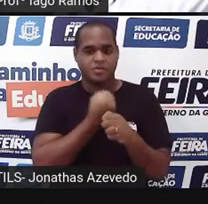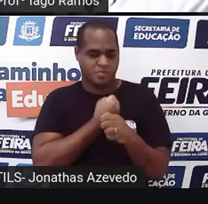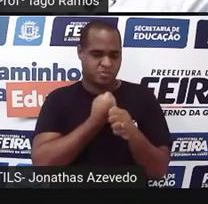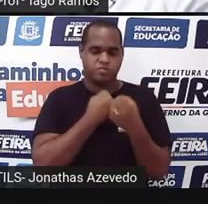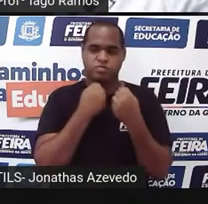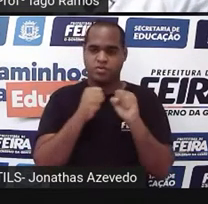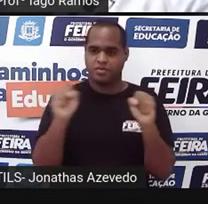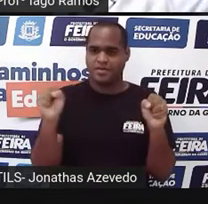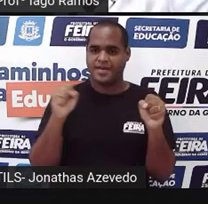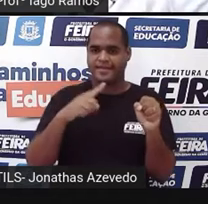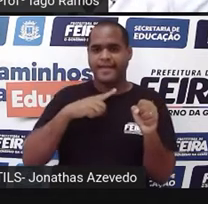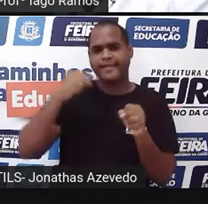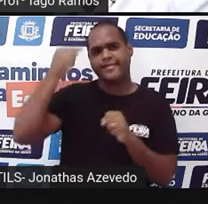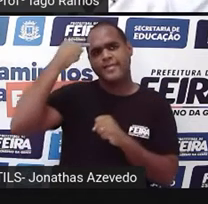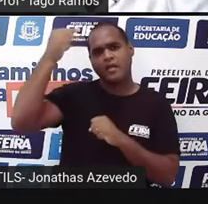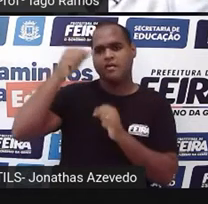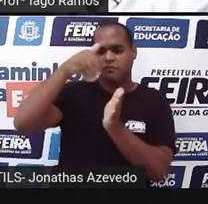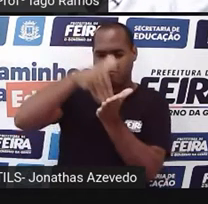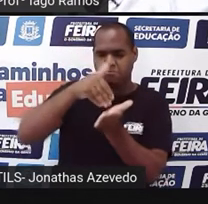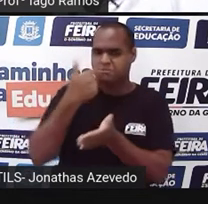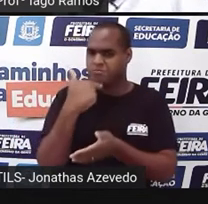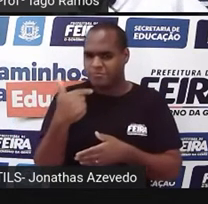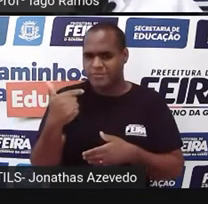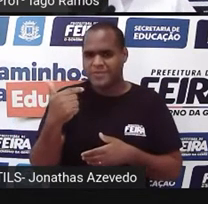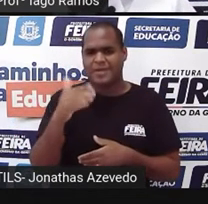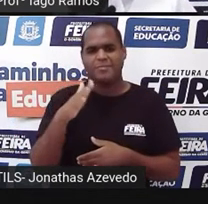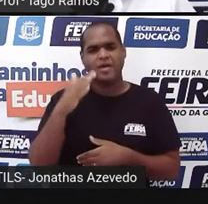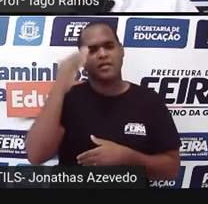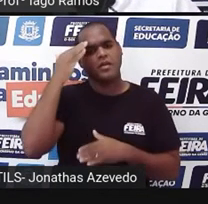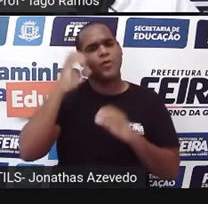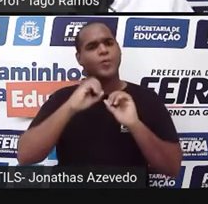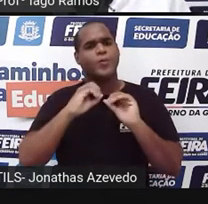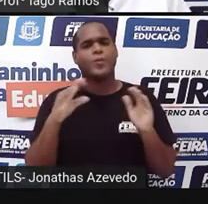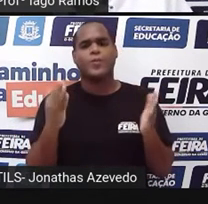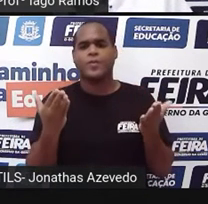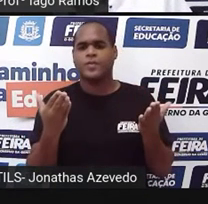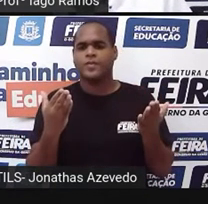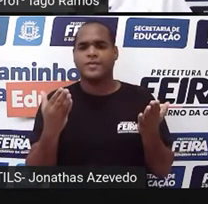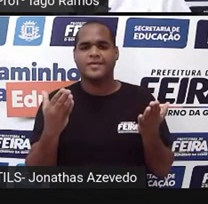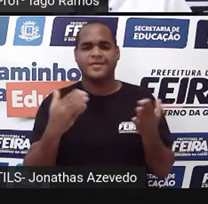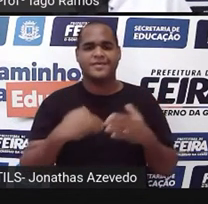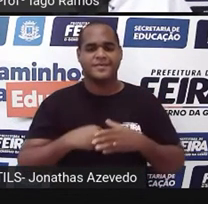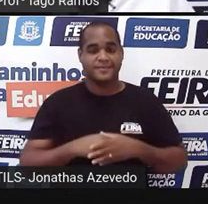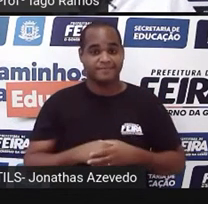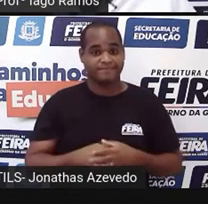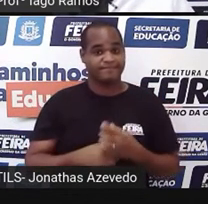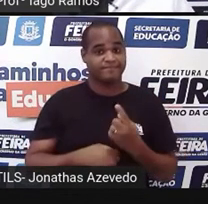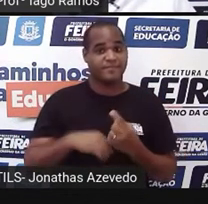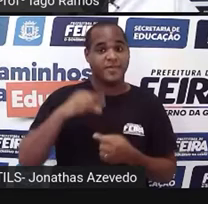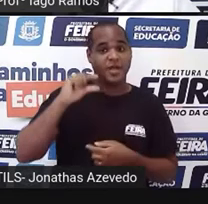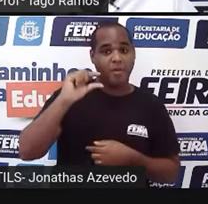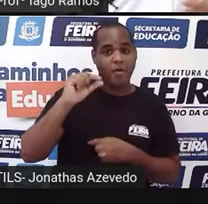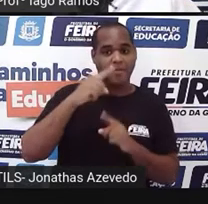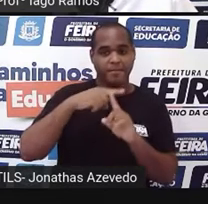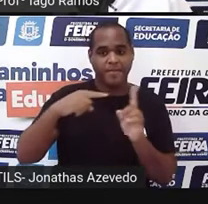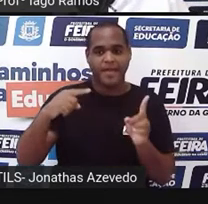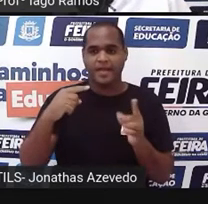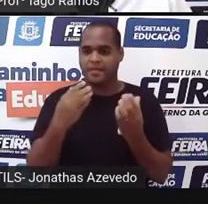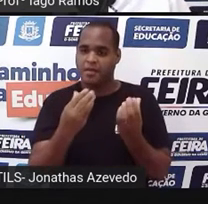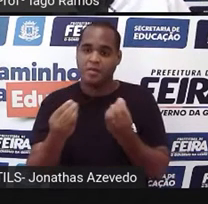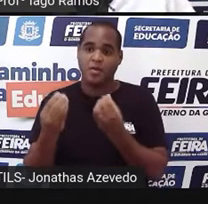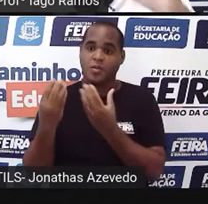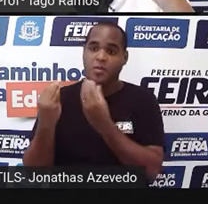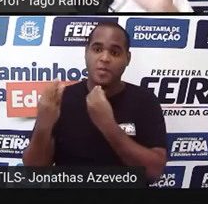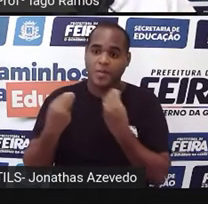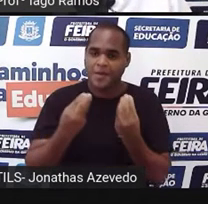grandes a ideia do infinito mas entendeu quanto pouco metade